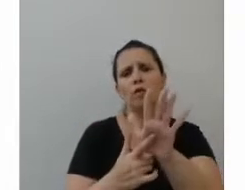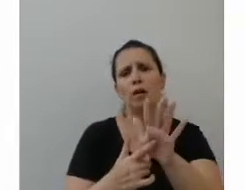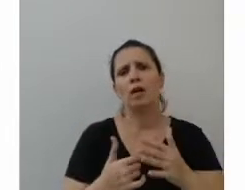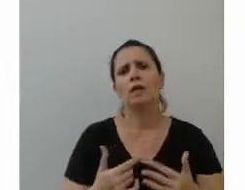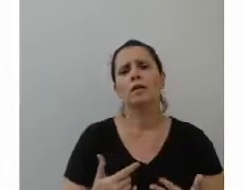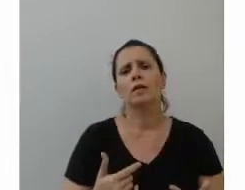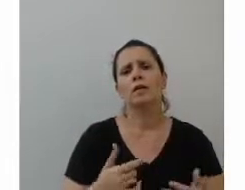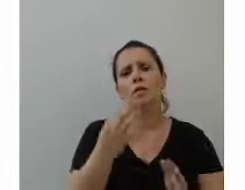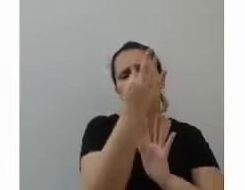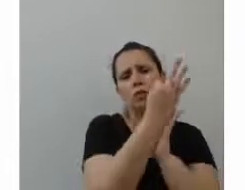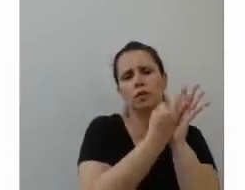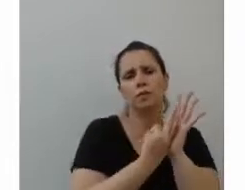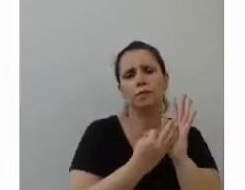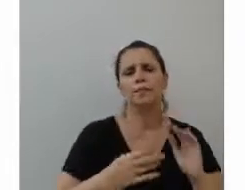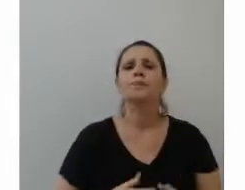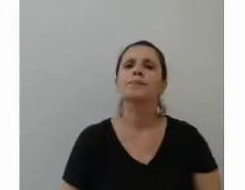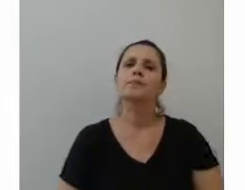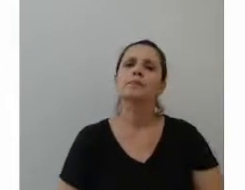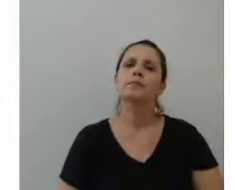vocês desse texto.